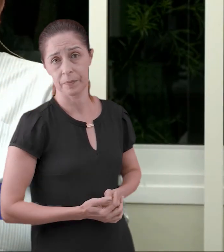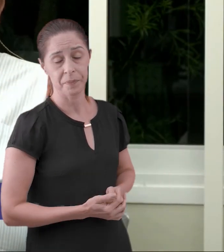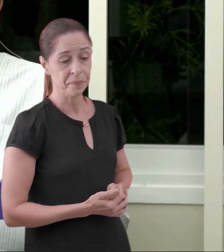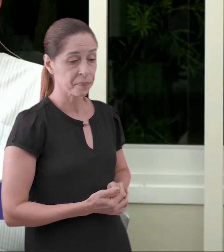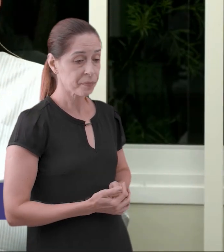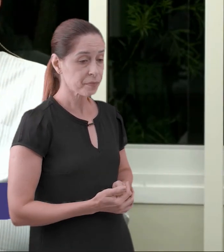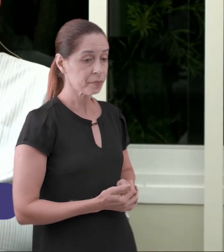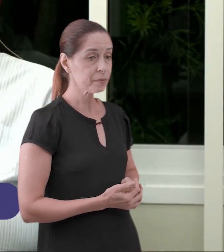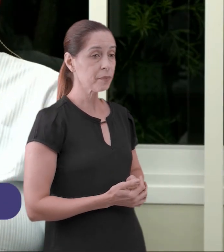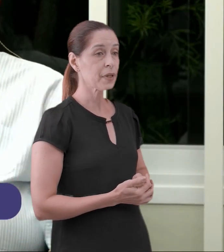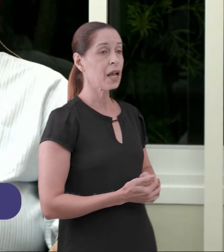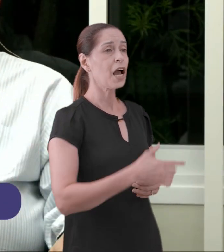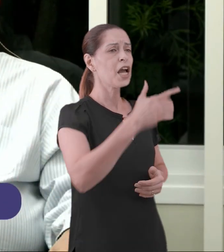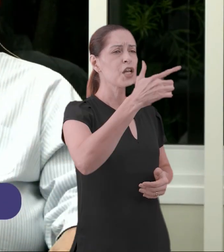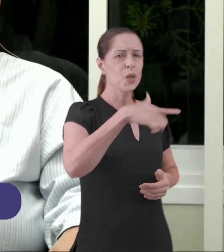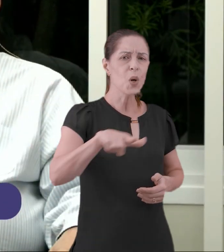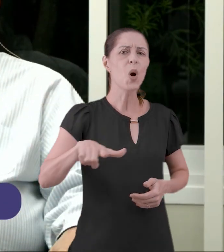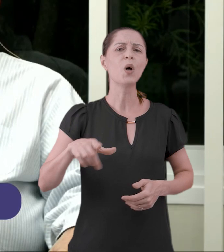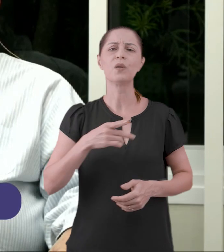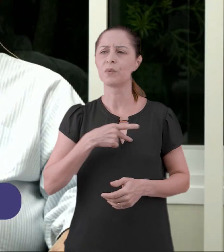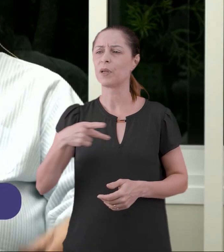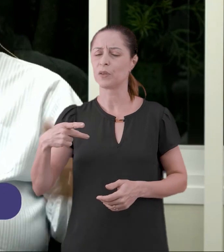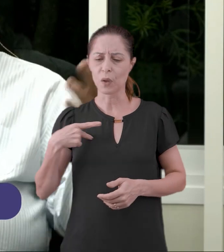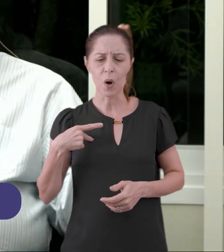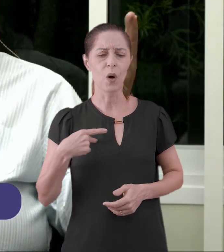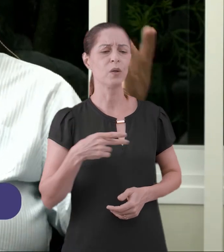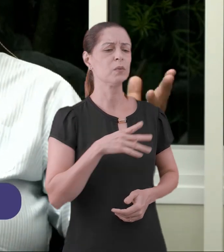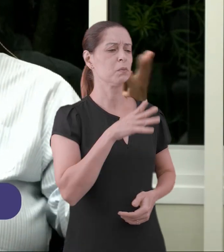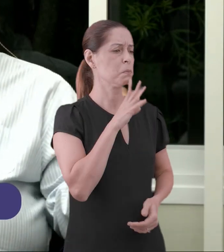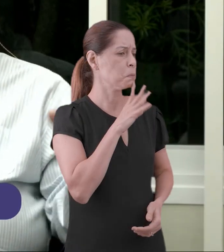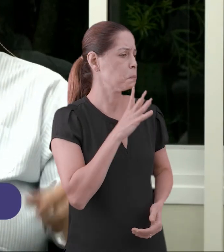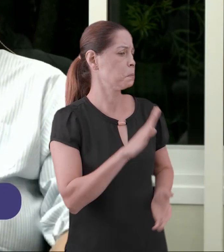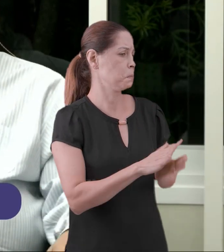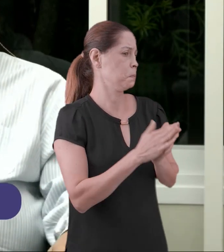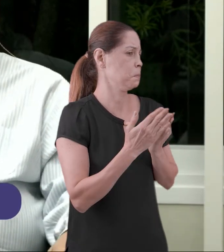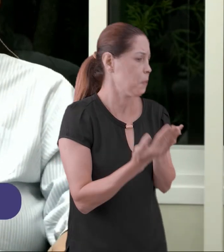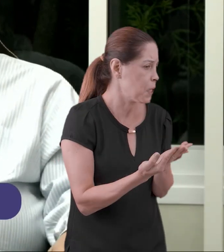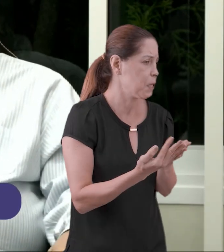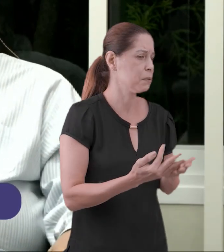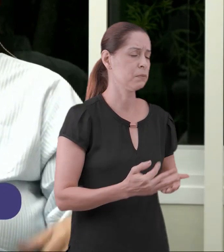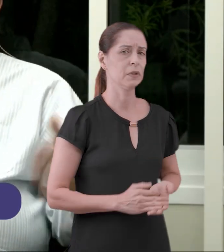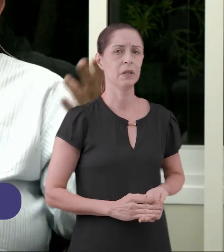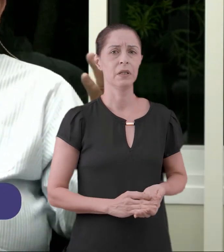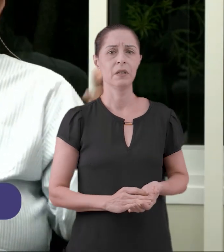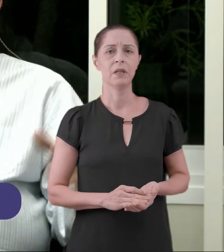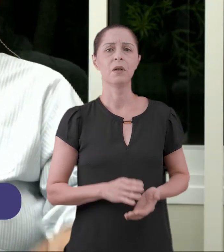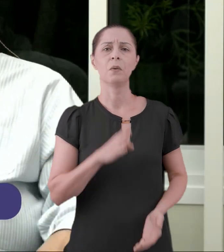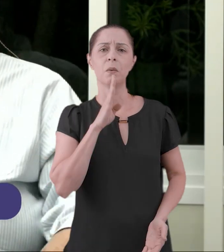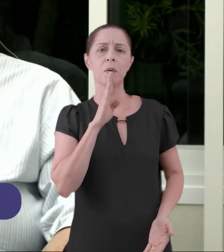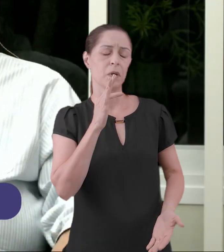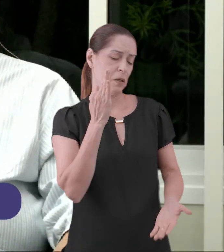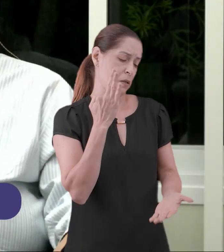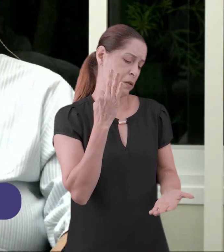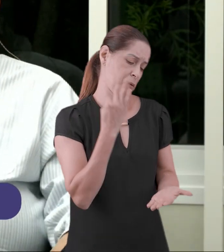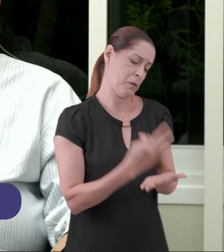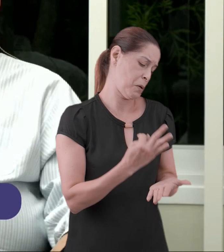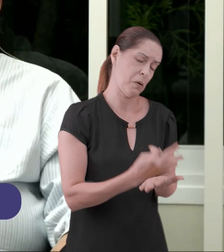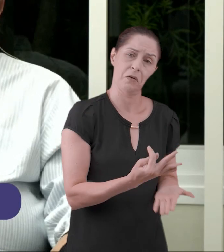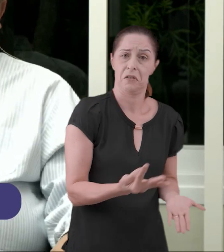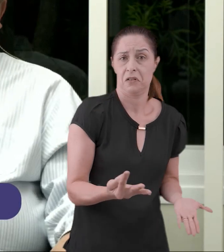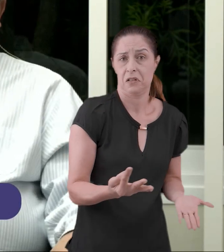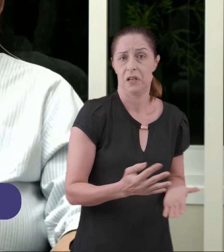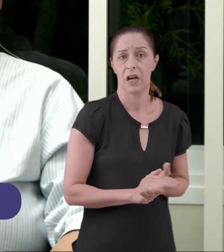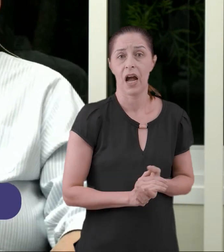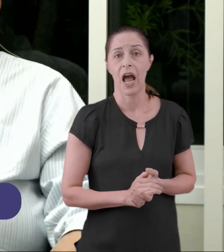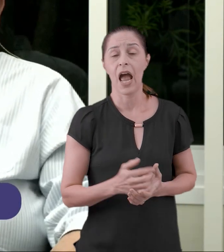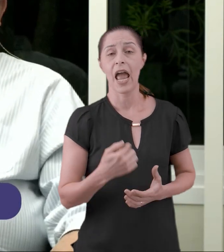aí conhecem a Bíblia, leem a Bíblia, né? Estudam, têm formação teológica. Quem sou eu para querer ensinar nada